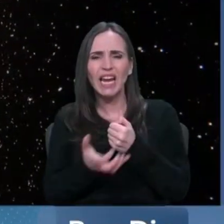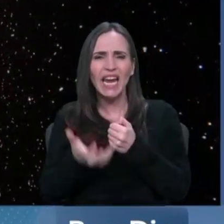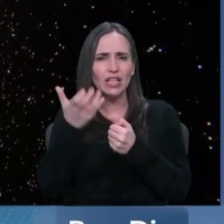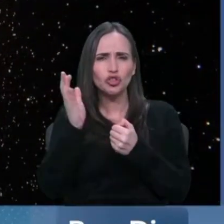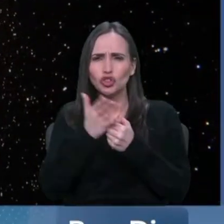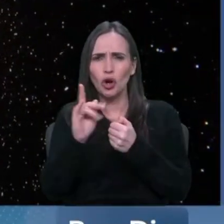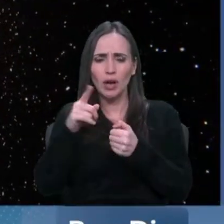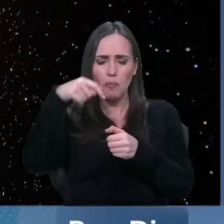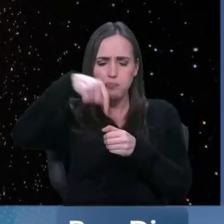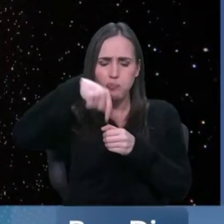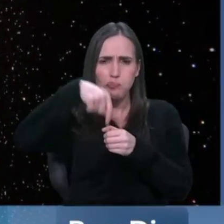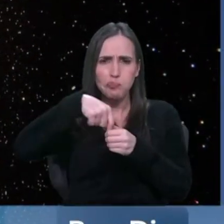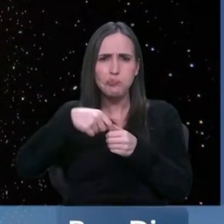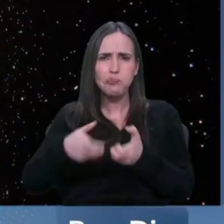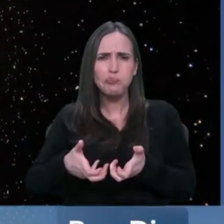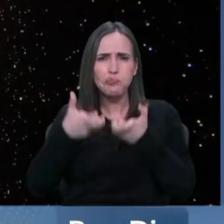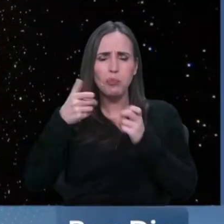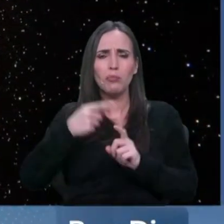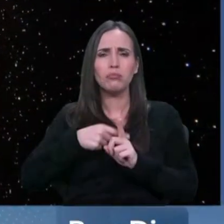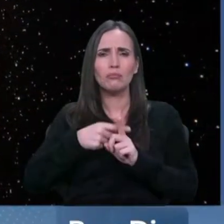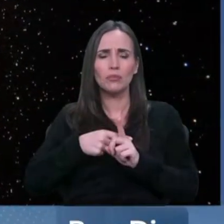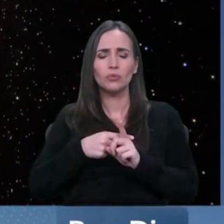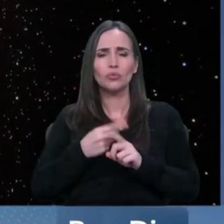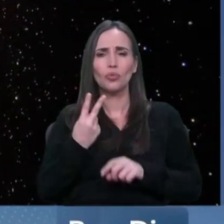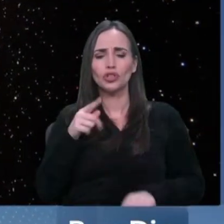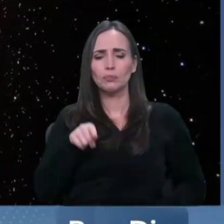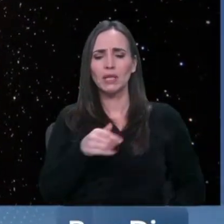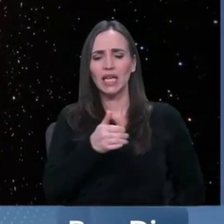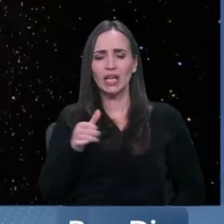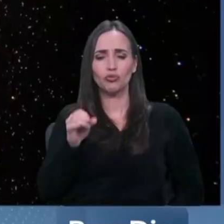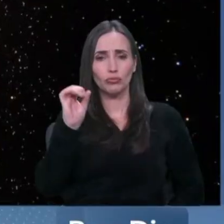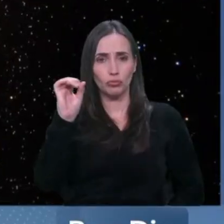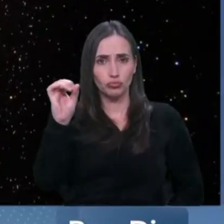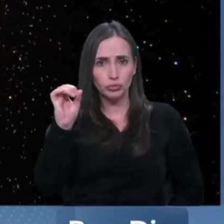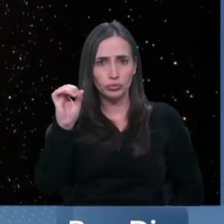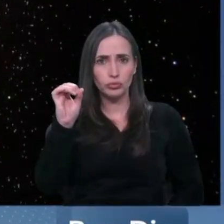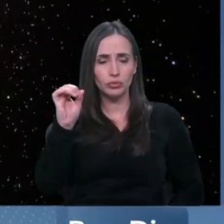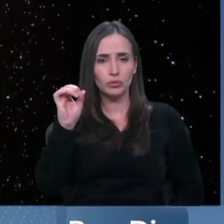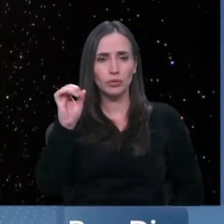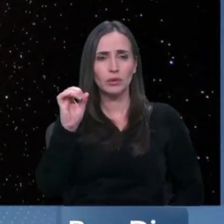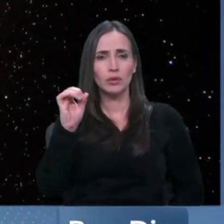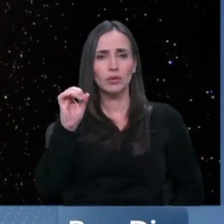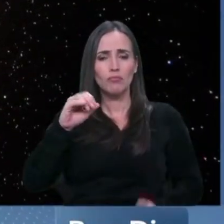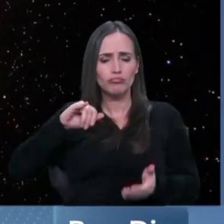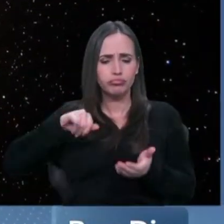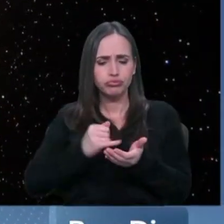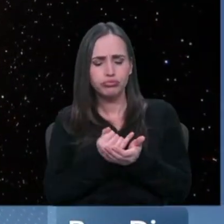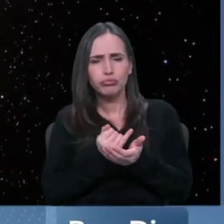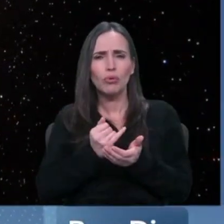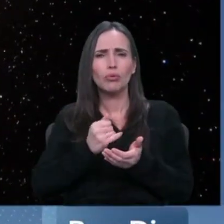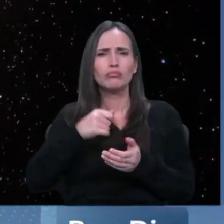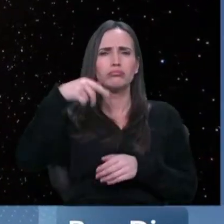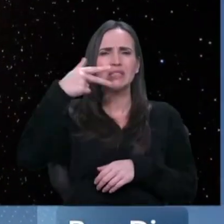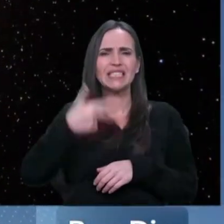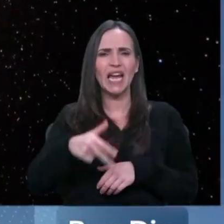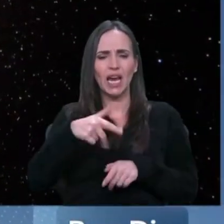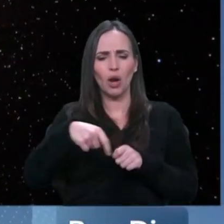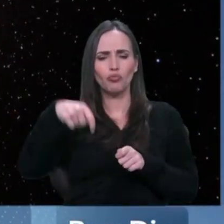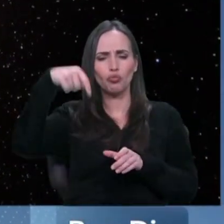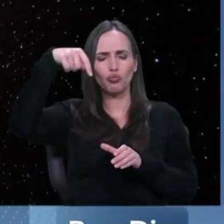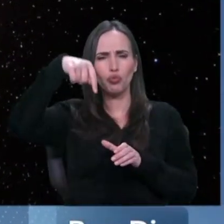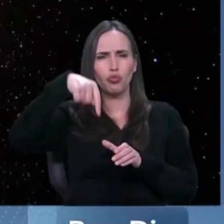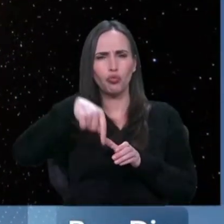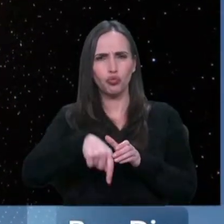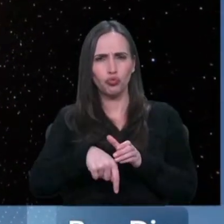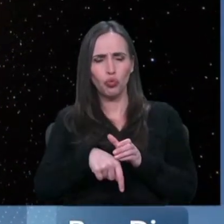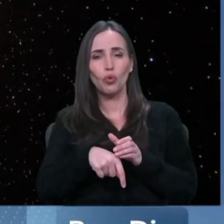próximas também de 2.500 graus, criou uma cratera com mais de 100 km de profundidade. E dizem os cientistas